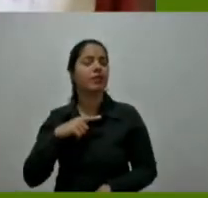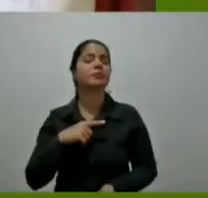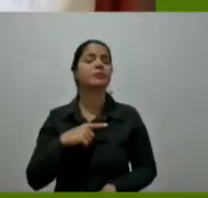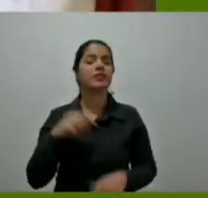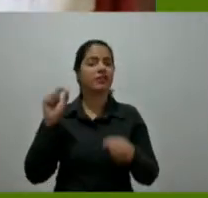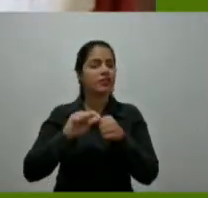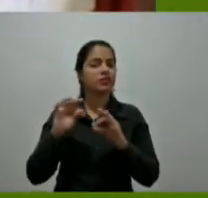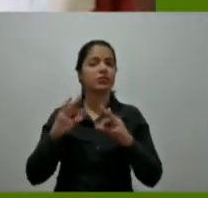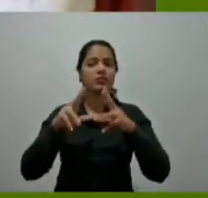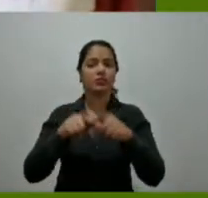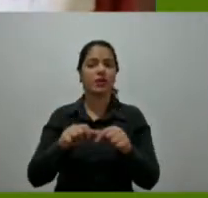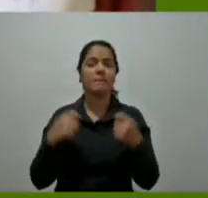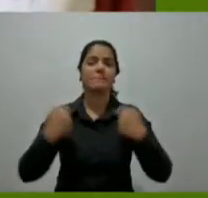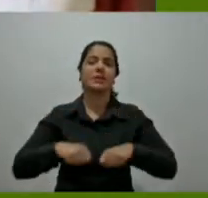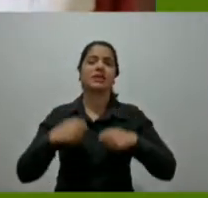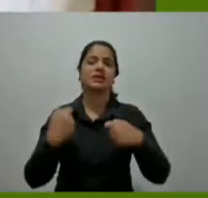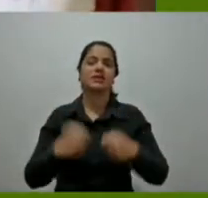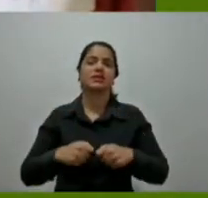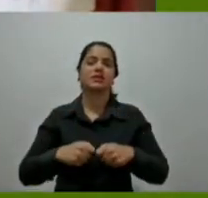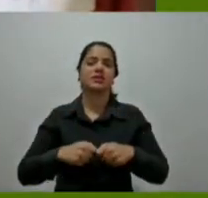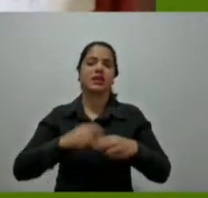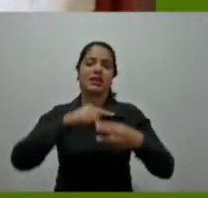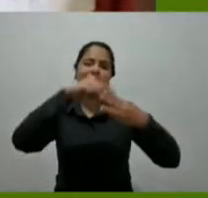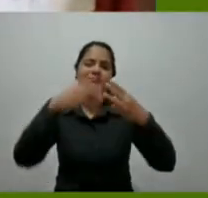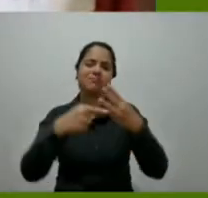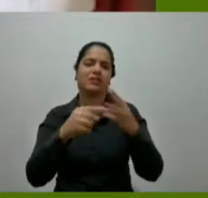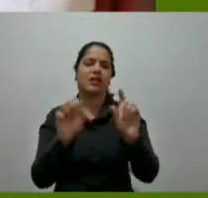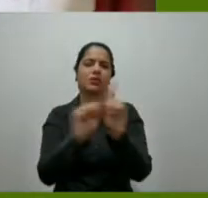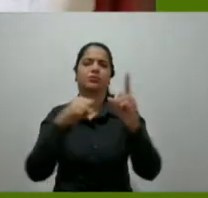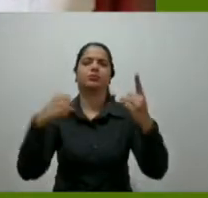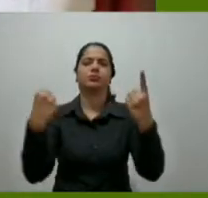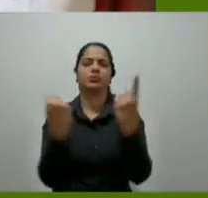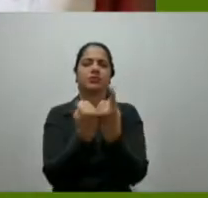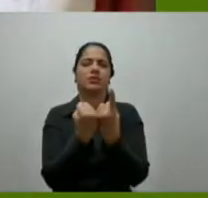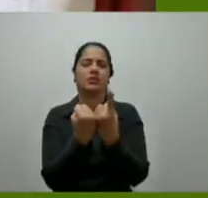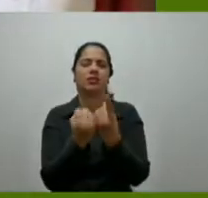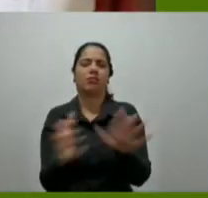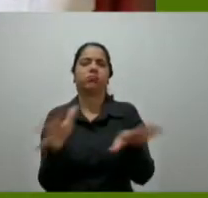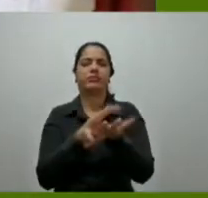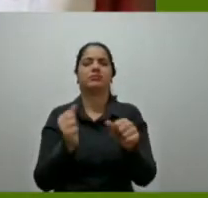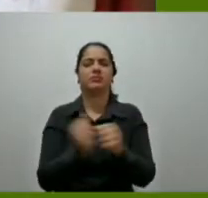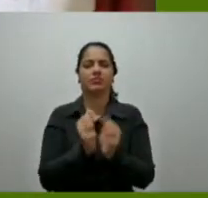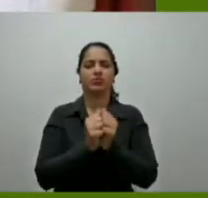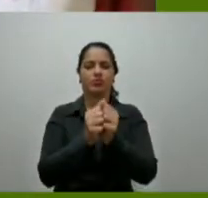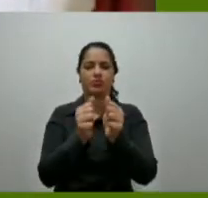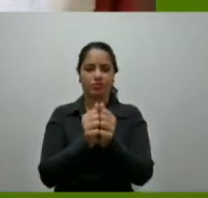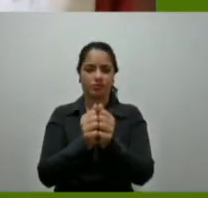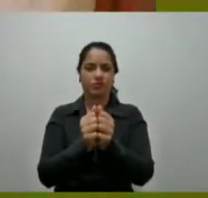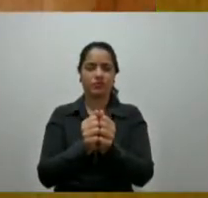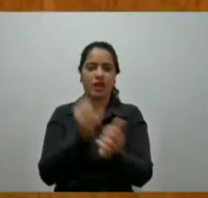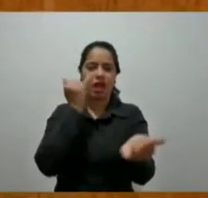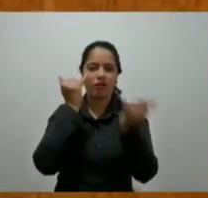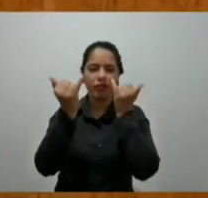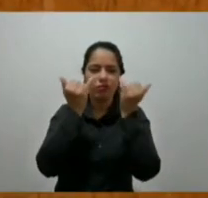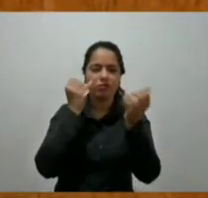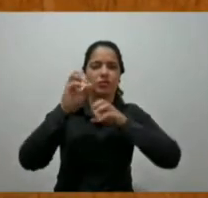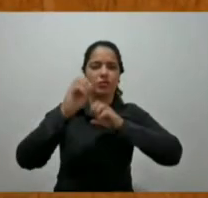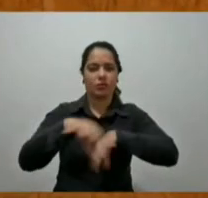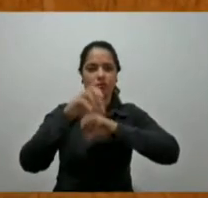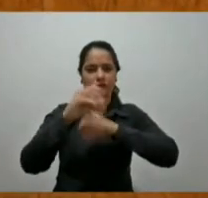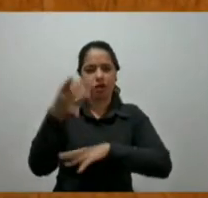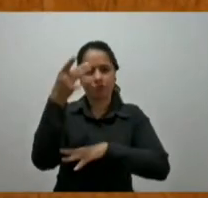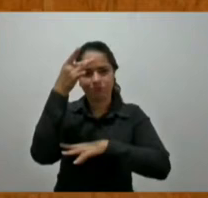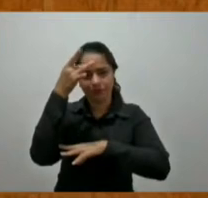da sociedade, e nós só teremos a integração da sociedade através da informação, através da educação.